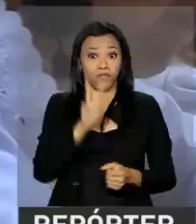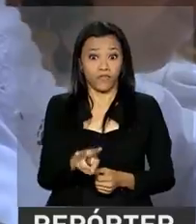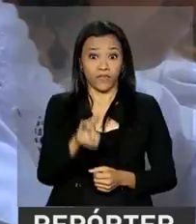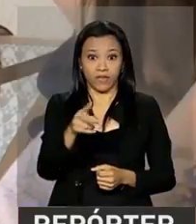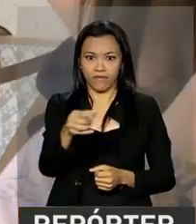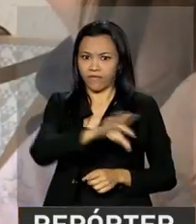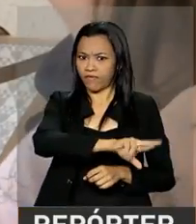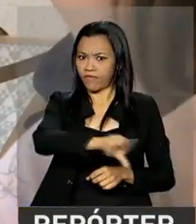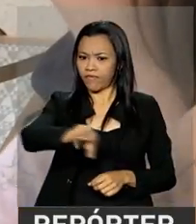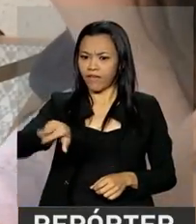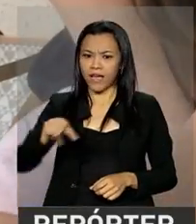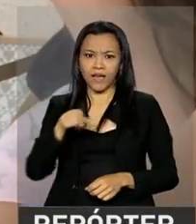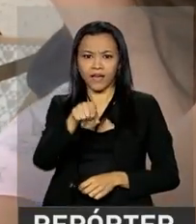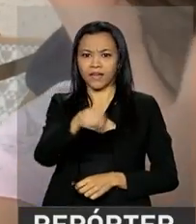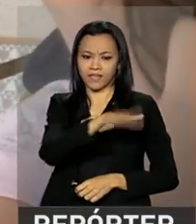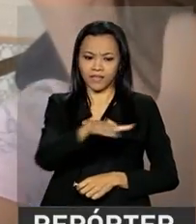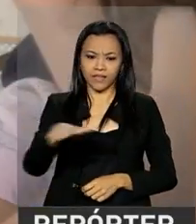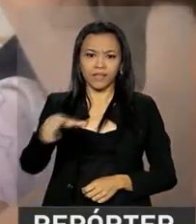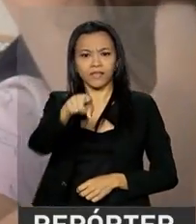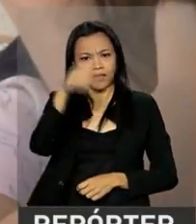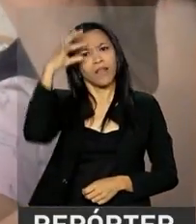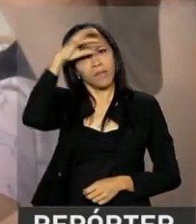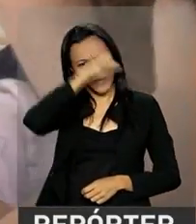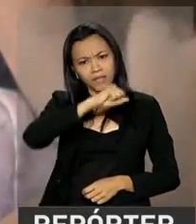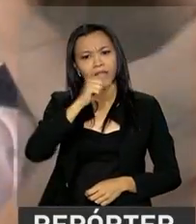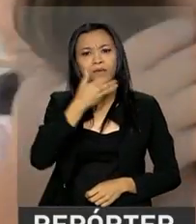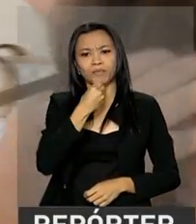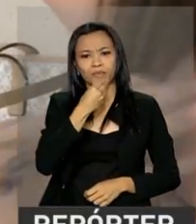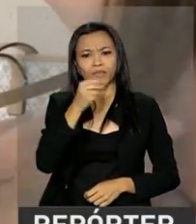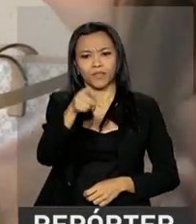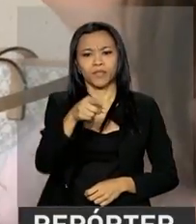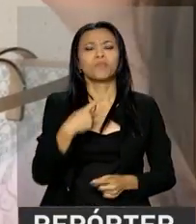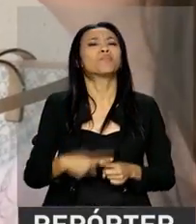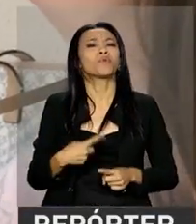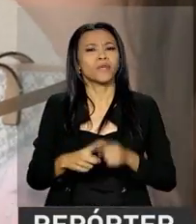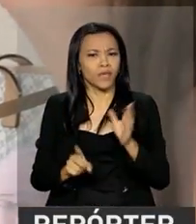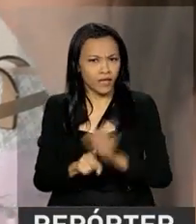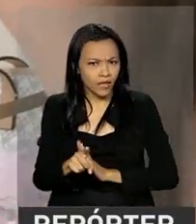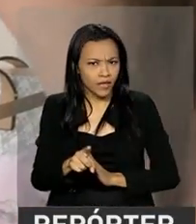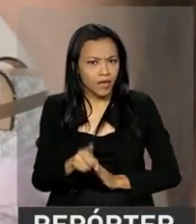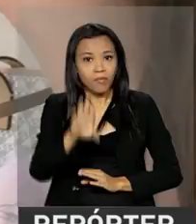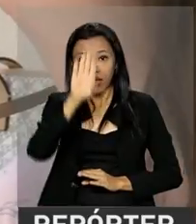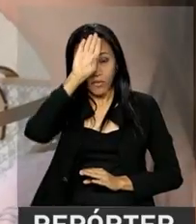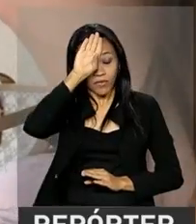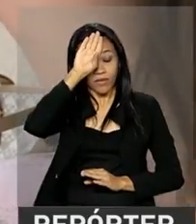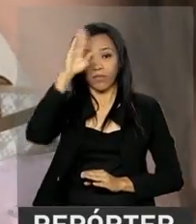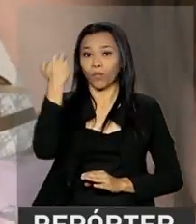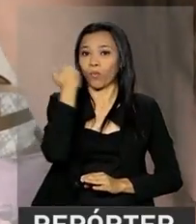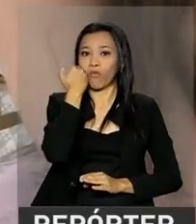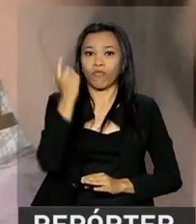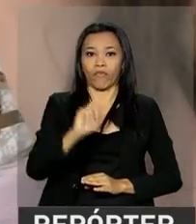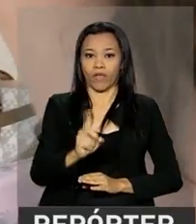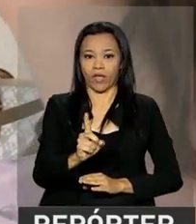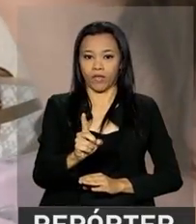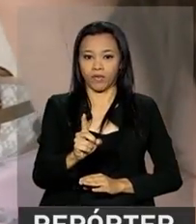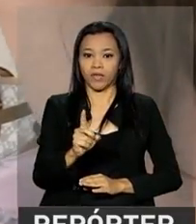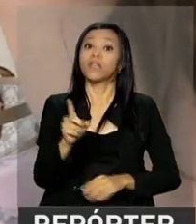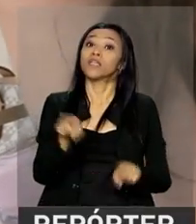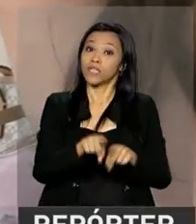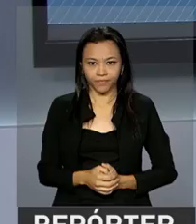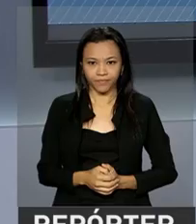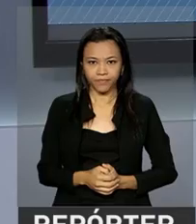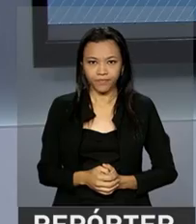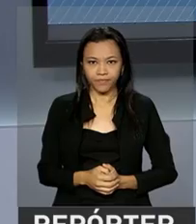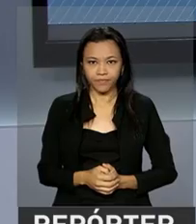corajosa não é que Bernardo aprendeu a lição para que que tem que tomar vacina para não ficar com febre e não ficar